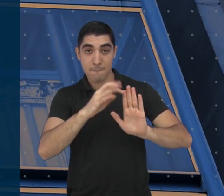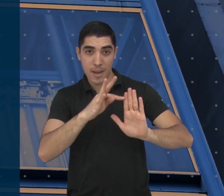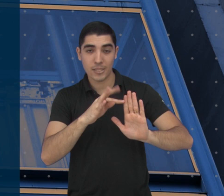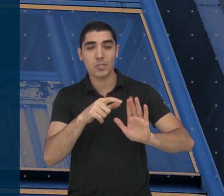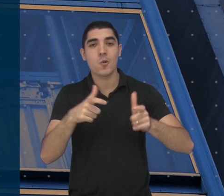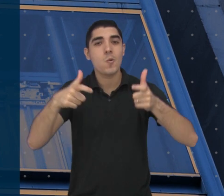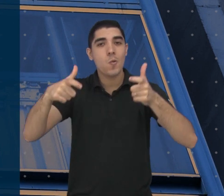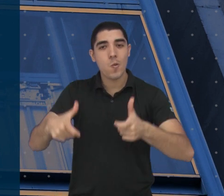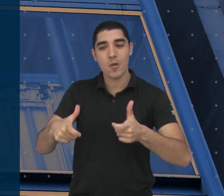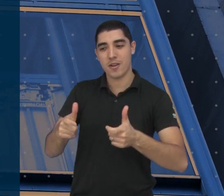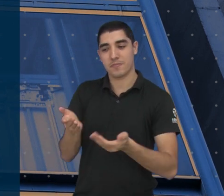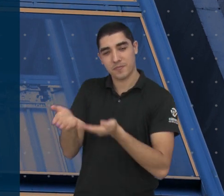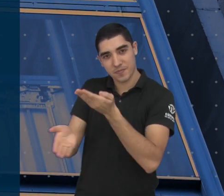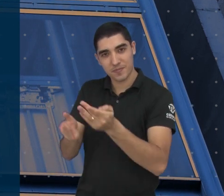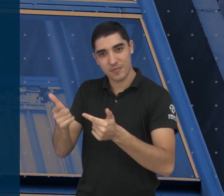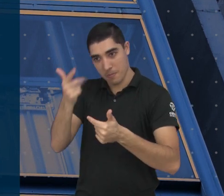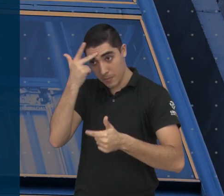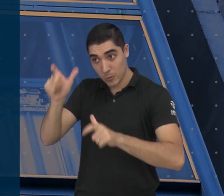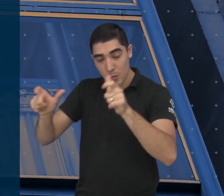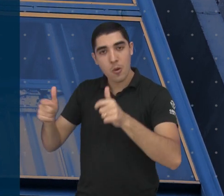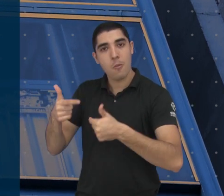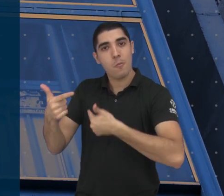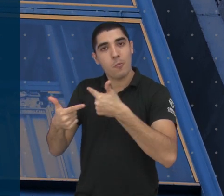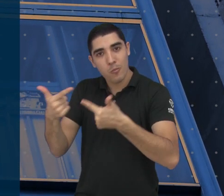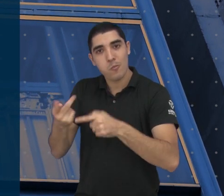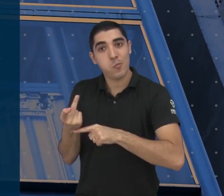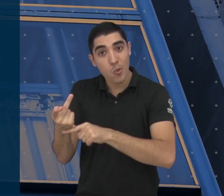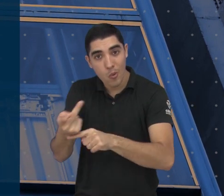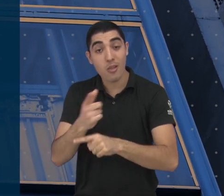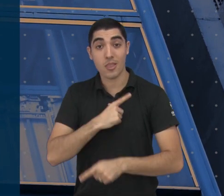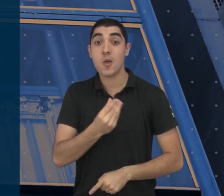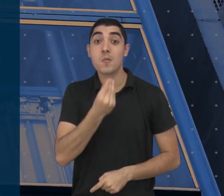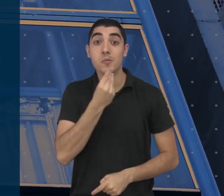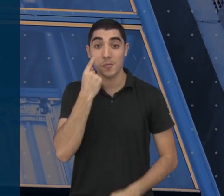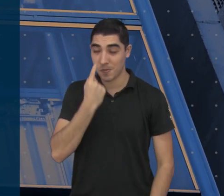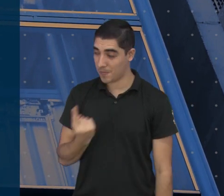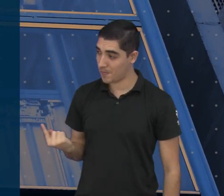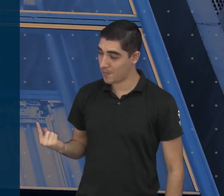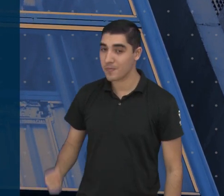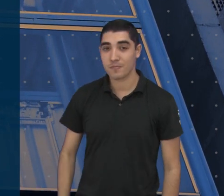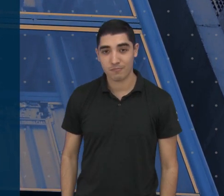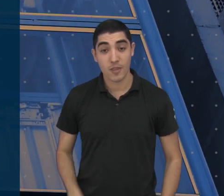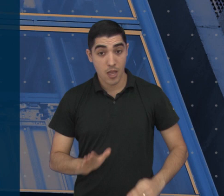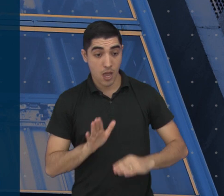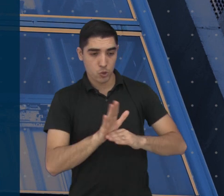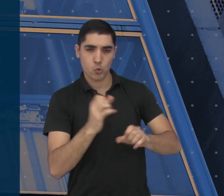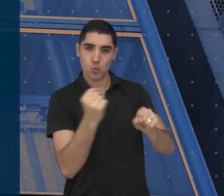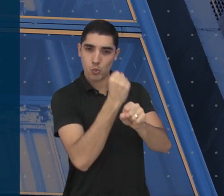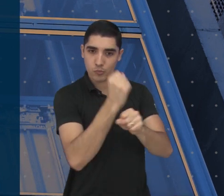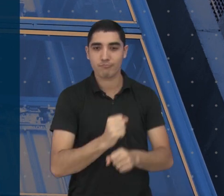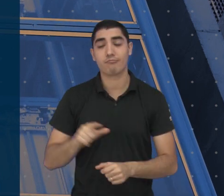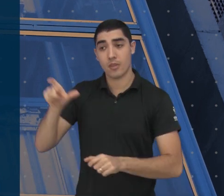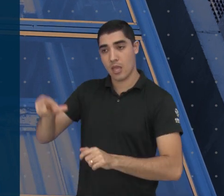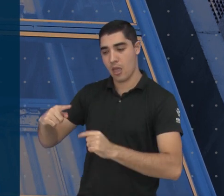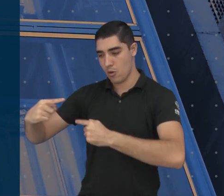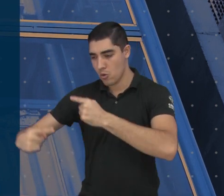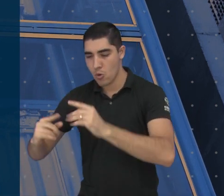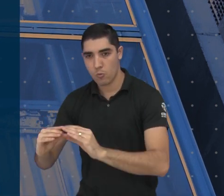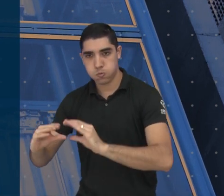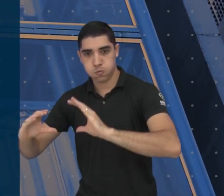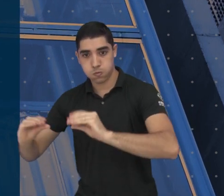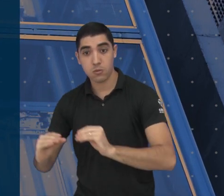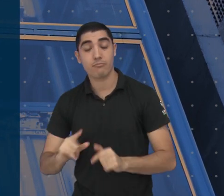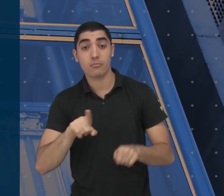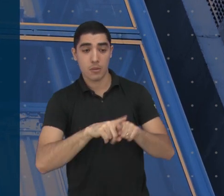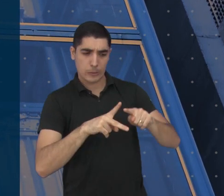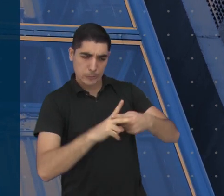O PAT, Posto de Atendimento ao Trabalhador de São José dos Campos, tem oportunidades de emprego para ajudante de obras, alinhador